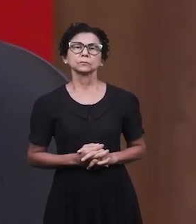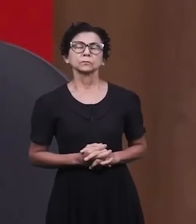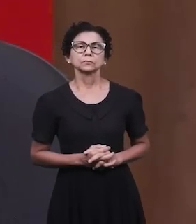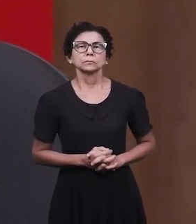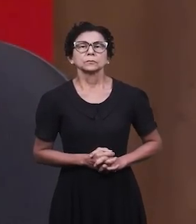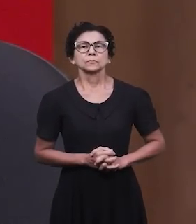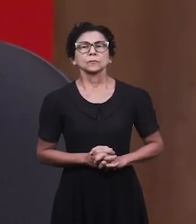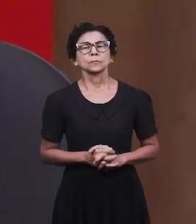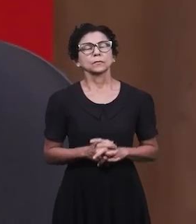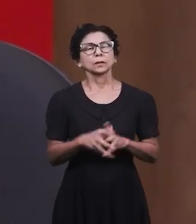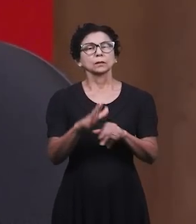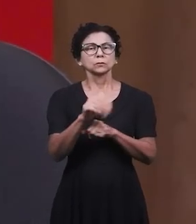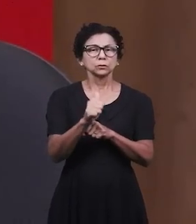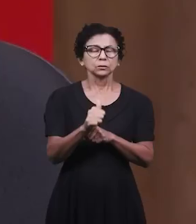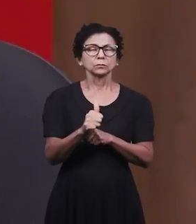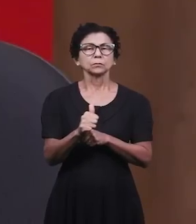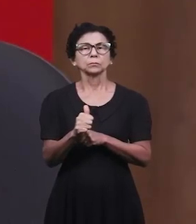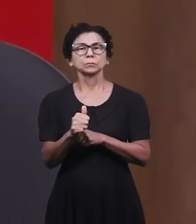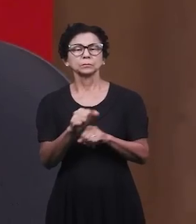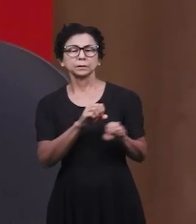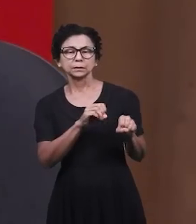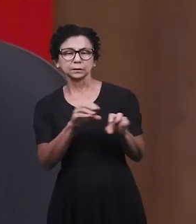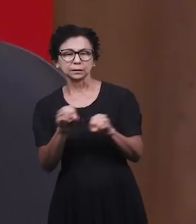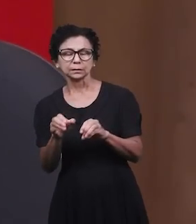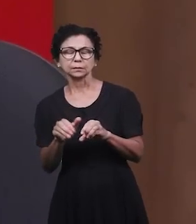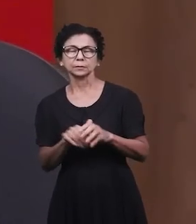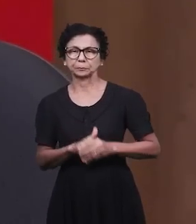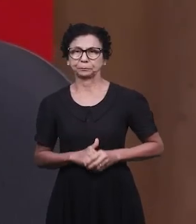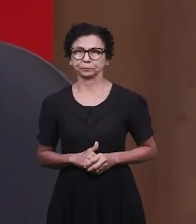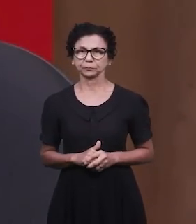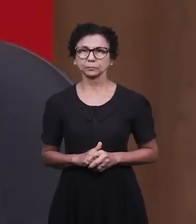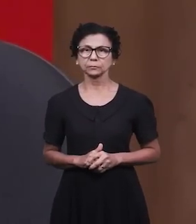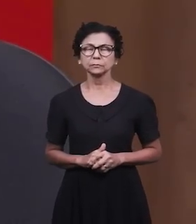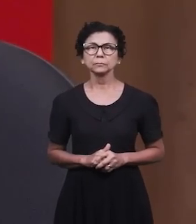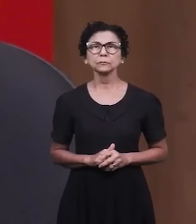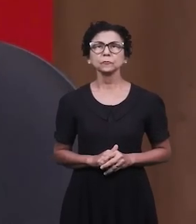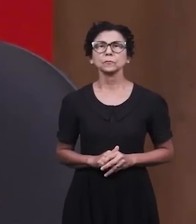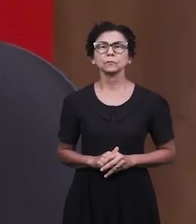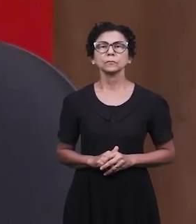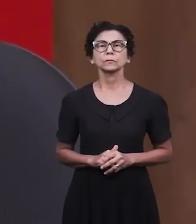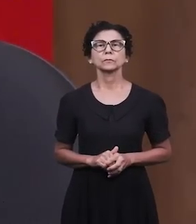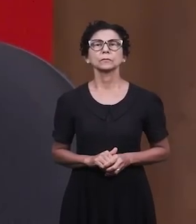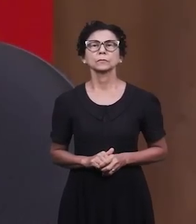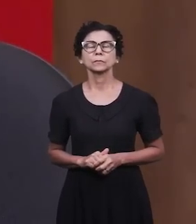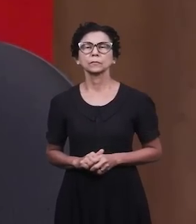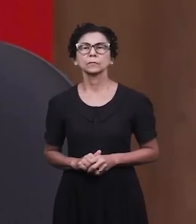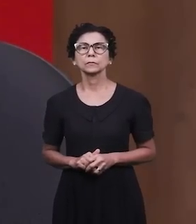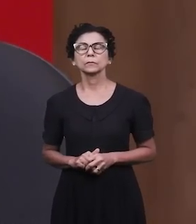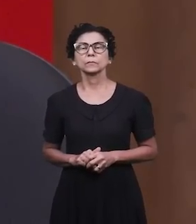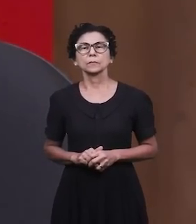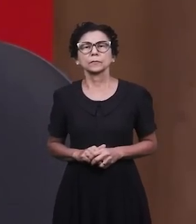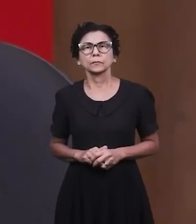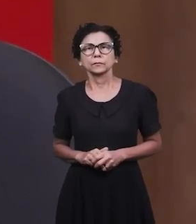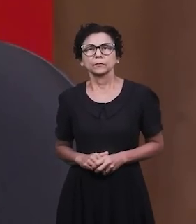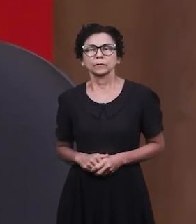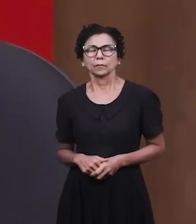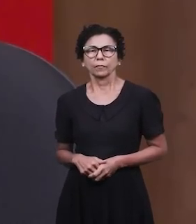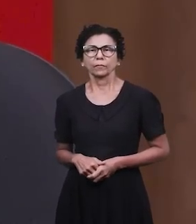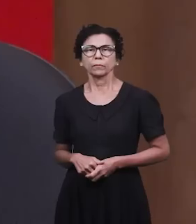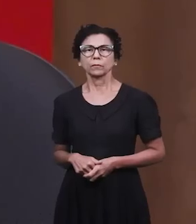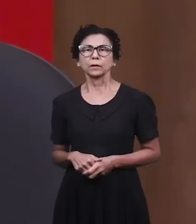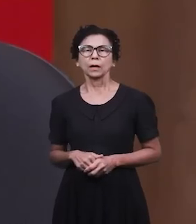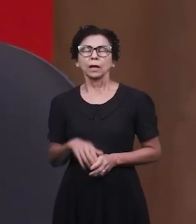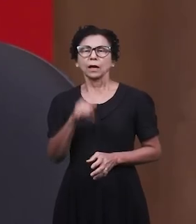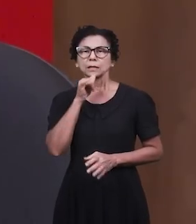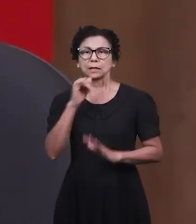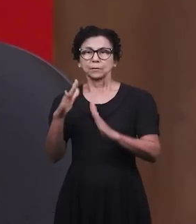nós às vezes afirmamos o seguinte: para nós, no nosso meio, quando a pessoa deixa de ser pastor